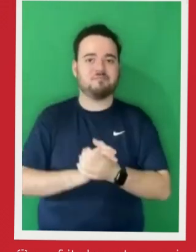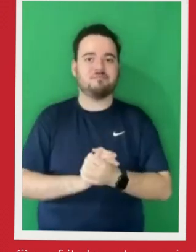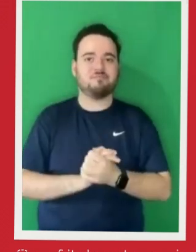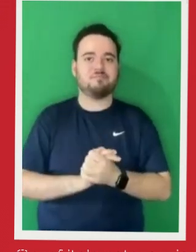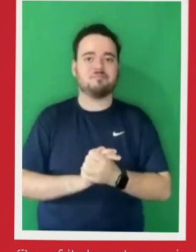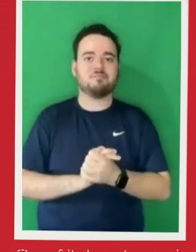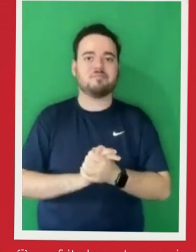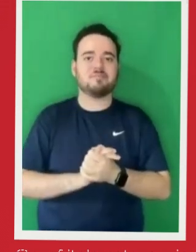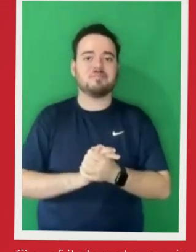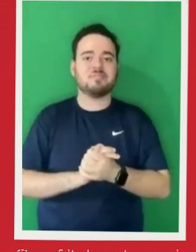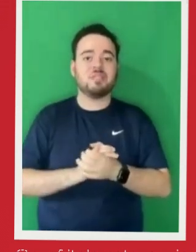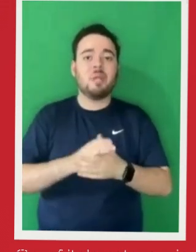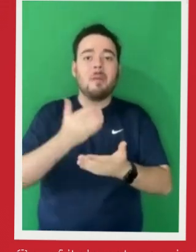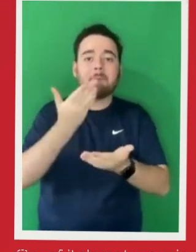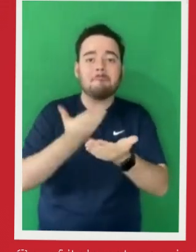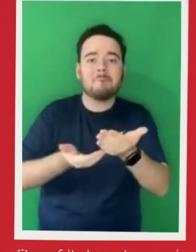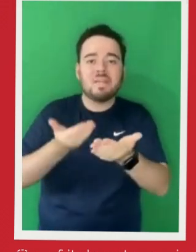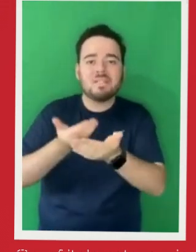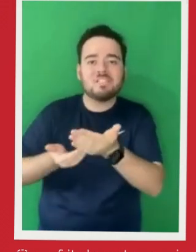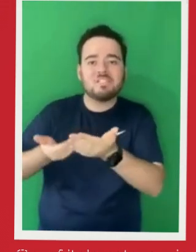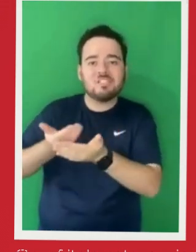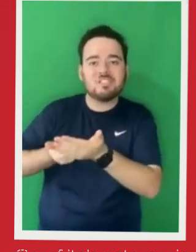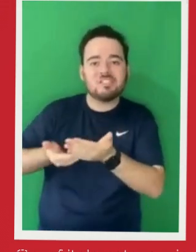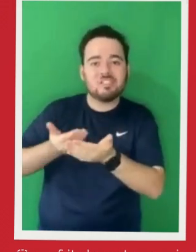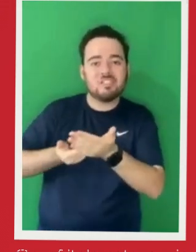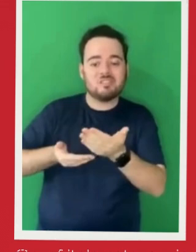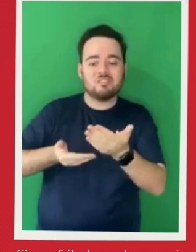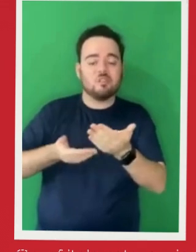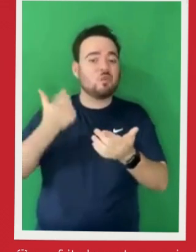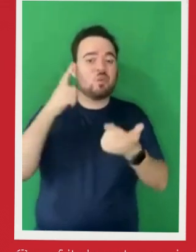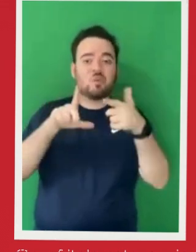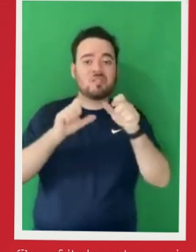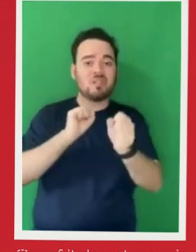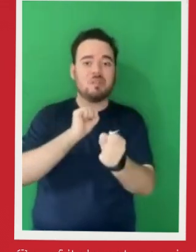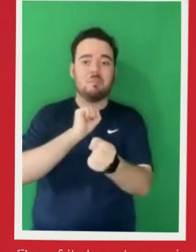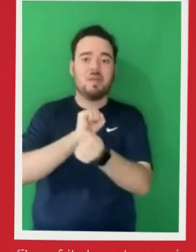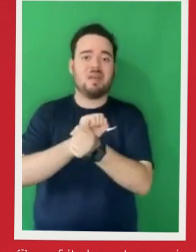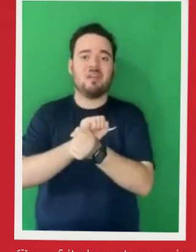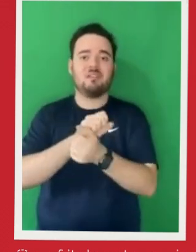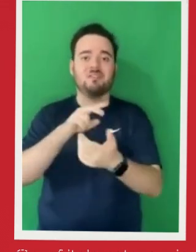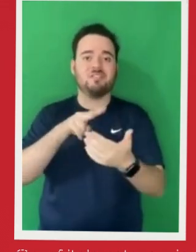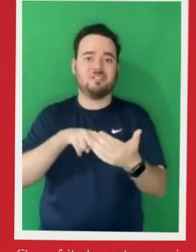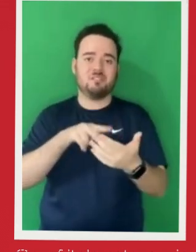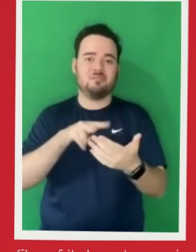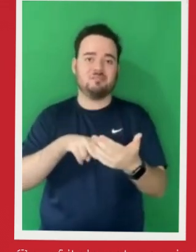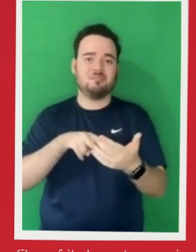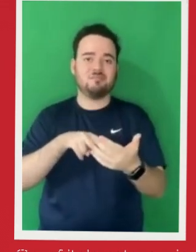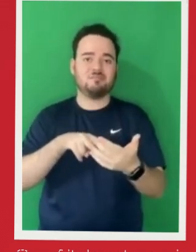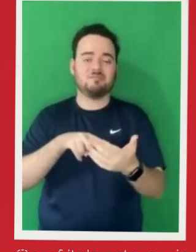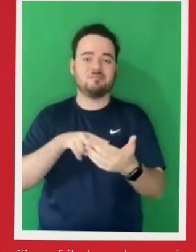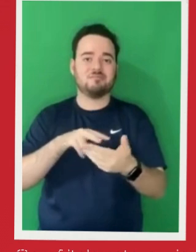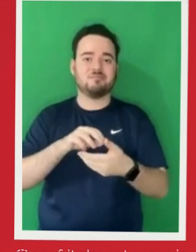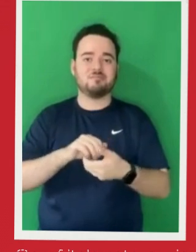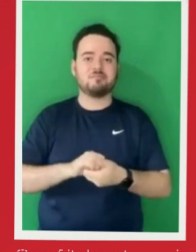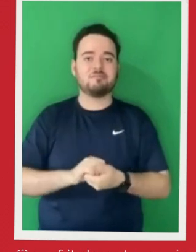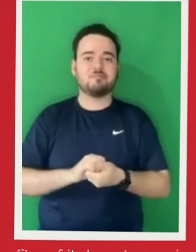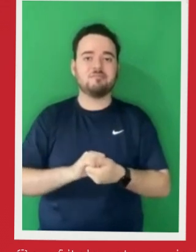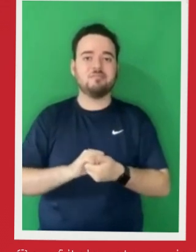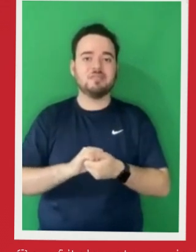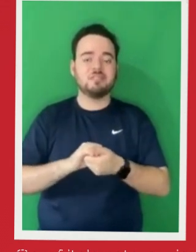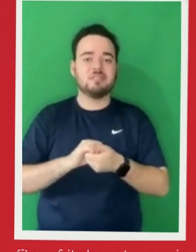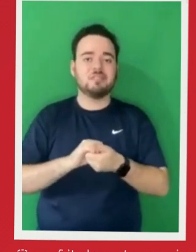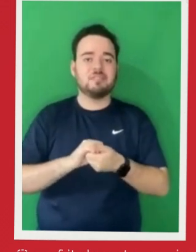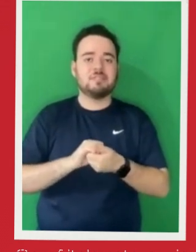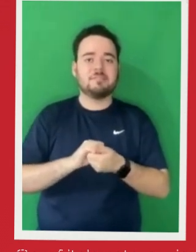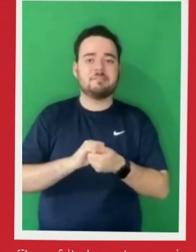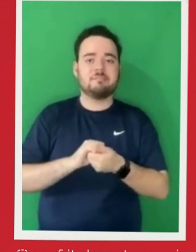Em que medida que você está tão perdida quando está desmedida que você não tem medida, você não consegue parar de ler e fica, né, sem fazer